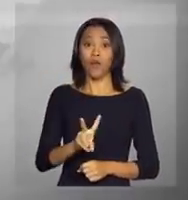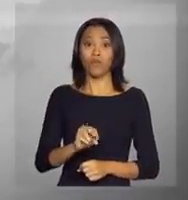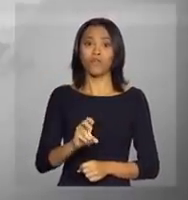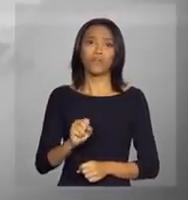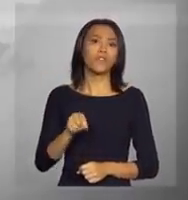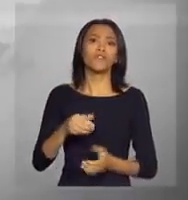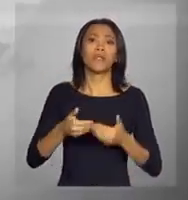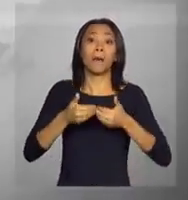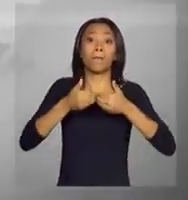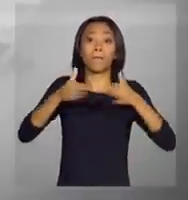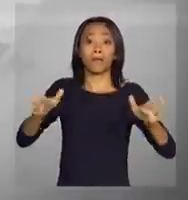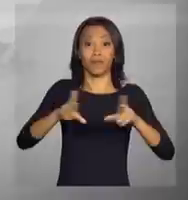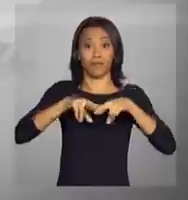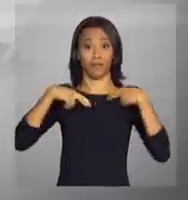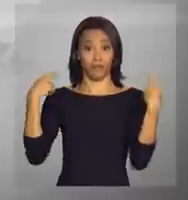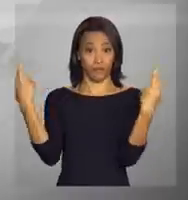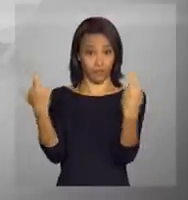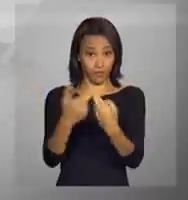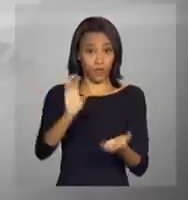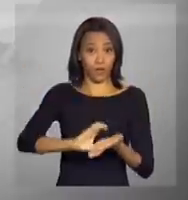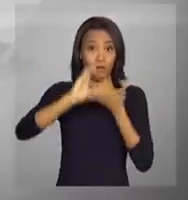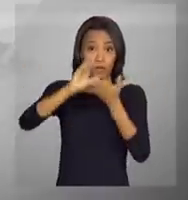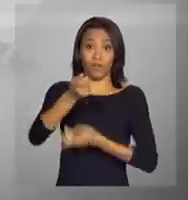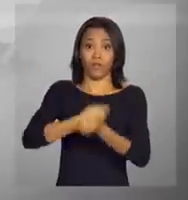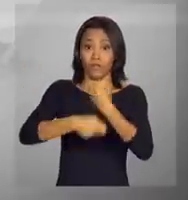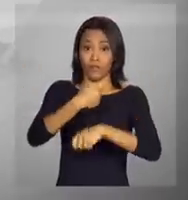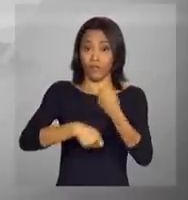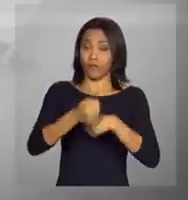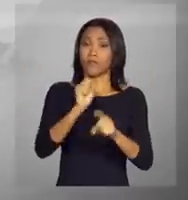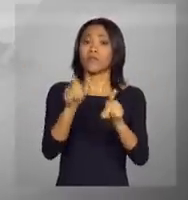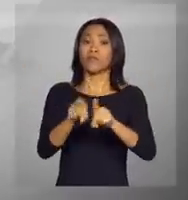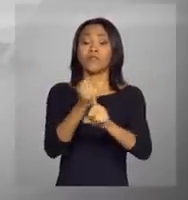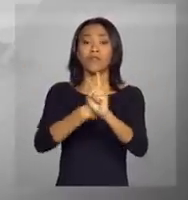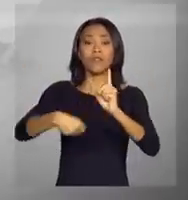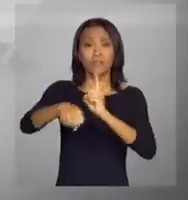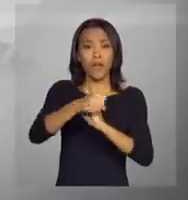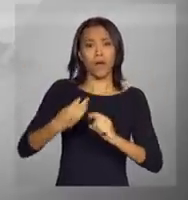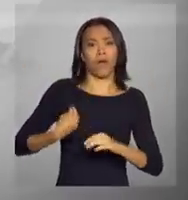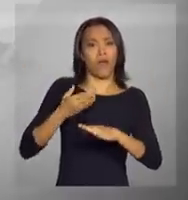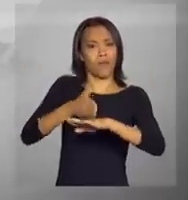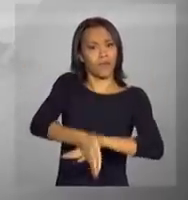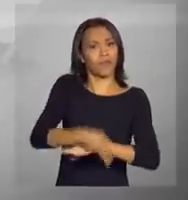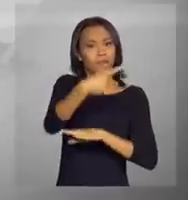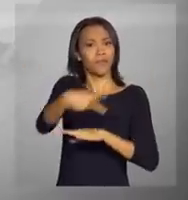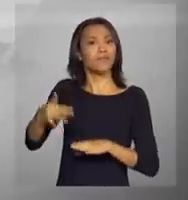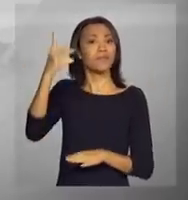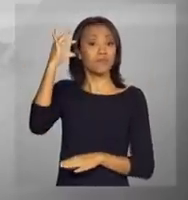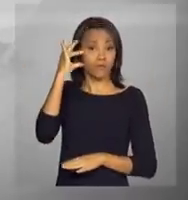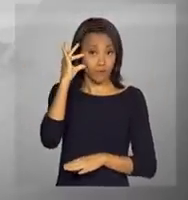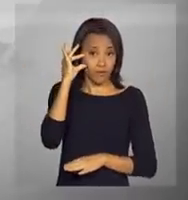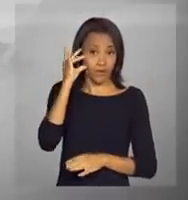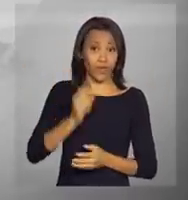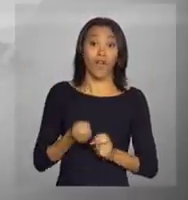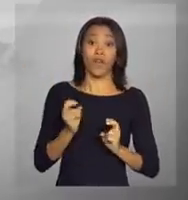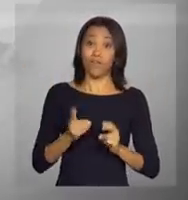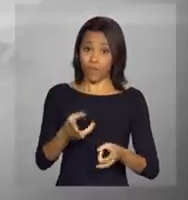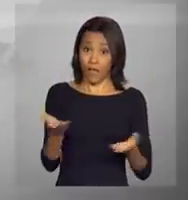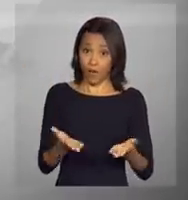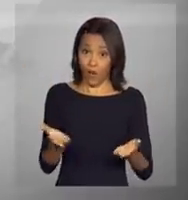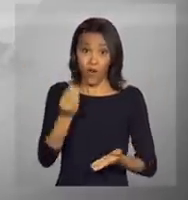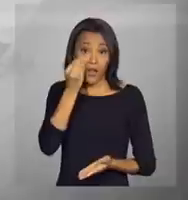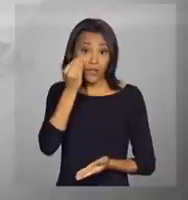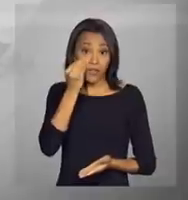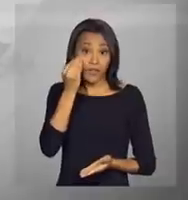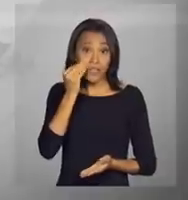ao vivo da reunião do conselho de desenvolvimento econômico e social com a participação da presidenta Dilma Rousseff fique agora